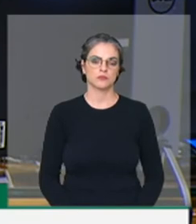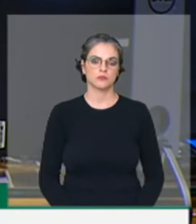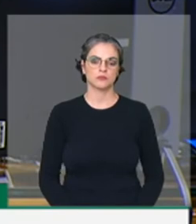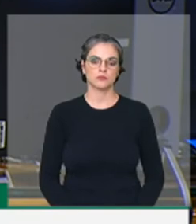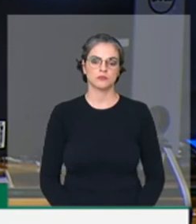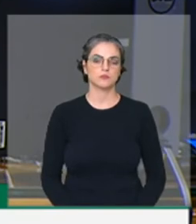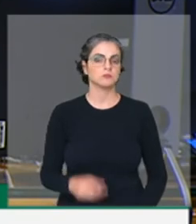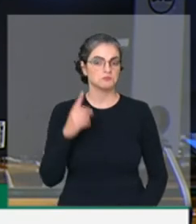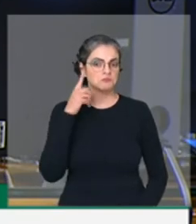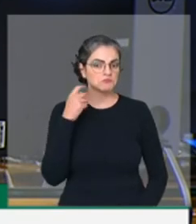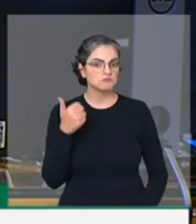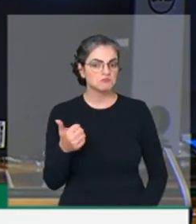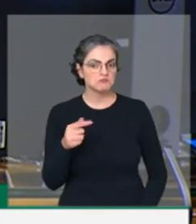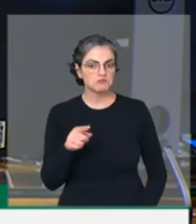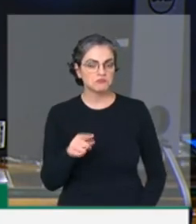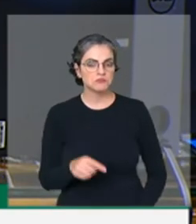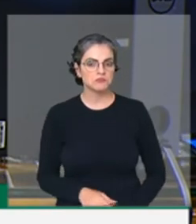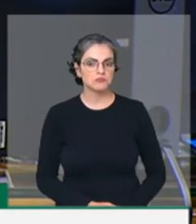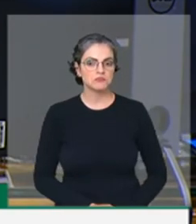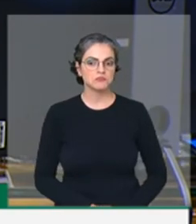Está ouvindo, deputado Daniel?